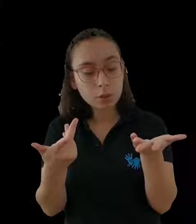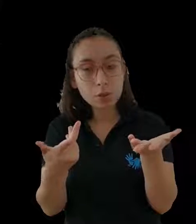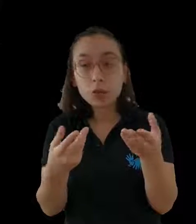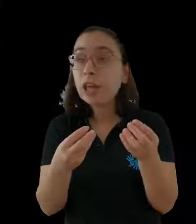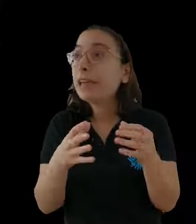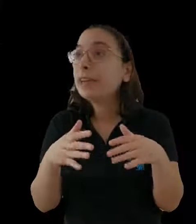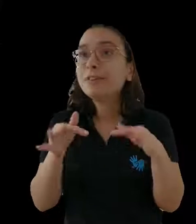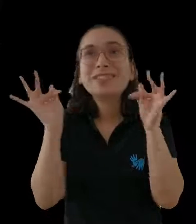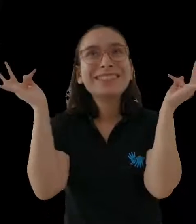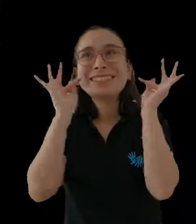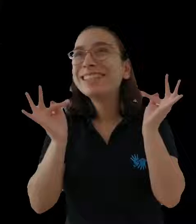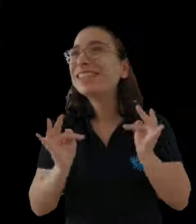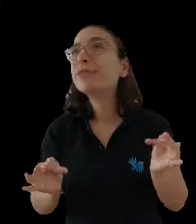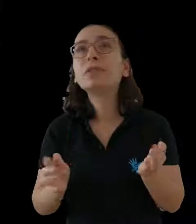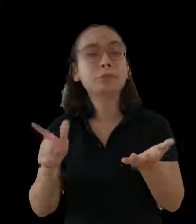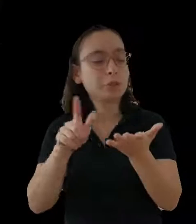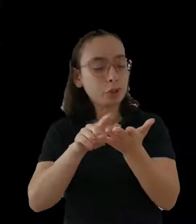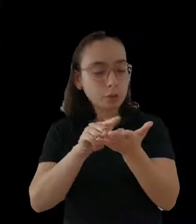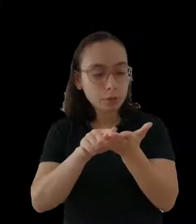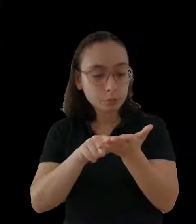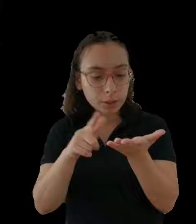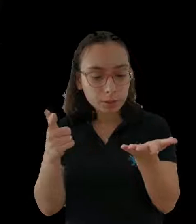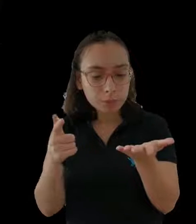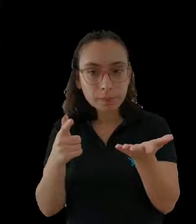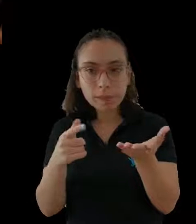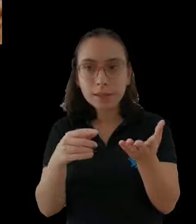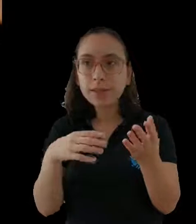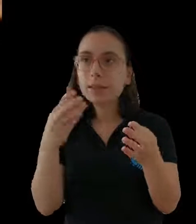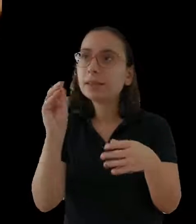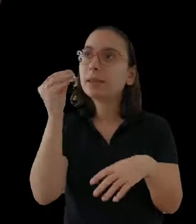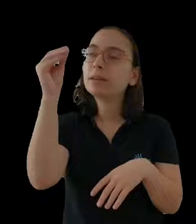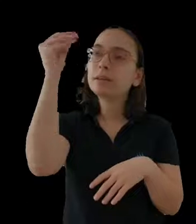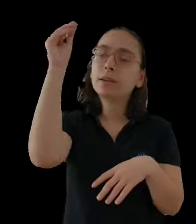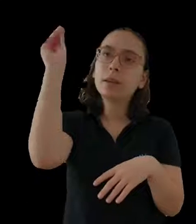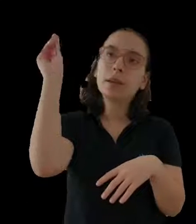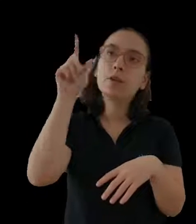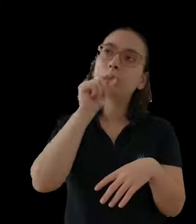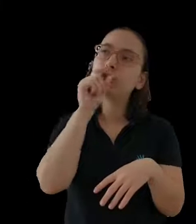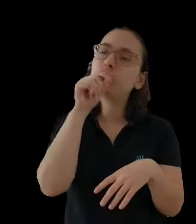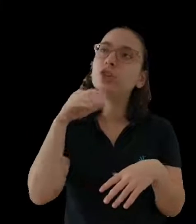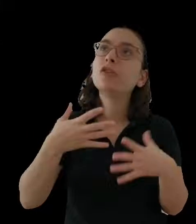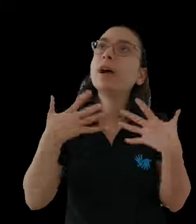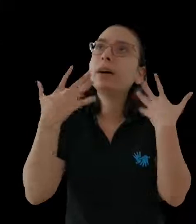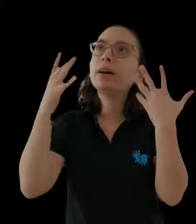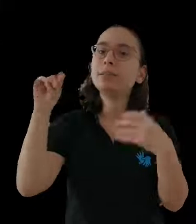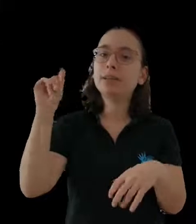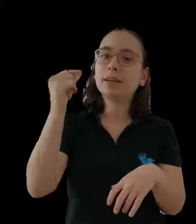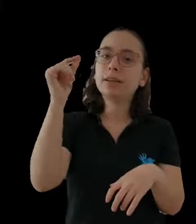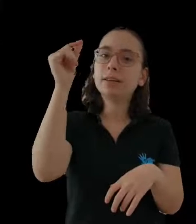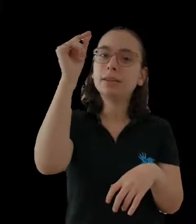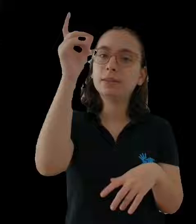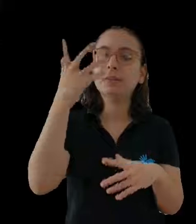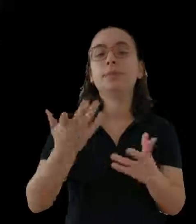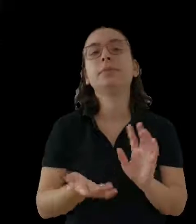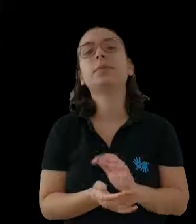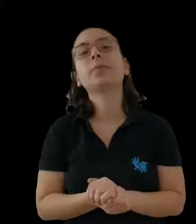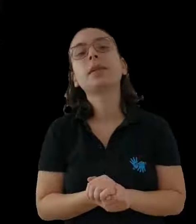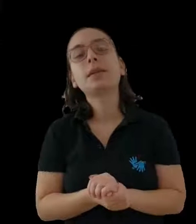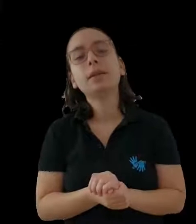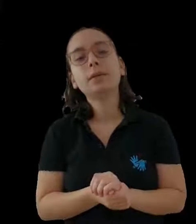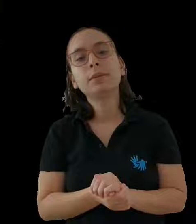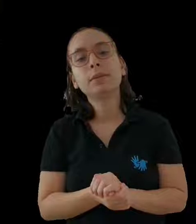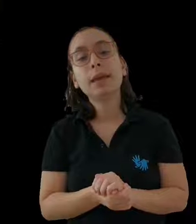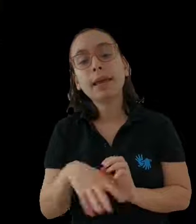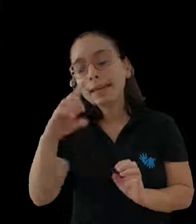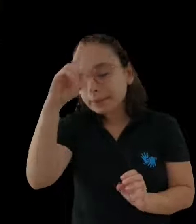esse papelzinho e ele fica muito feliz com esse papelzinho. Daí ele canta kikirikiki, né? Ele canta.